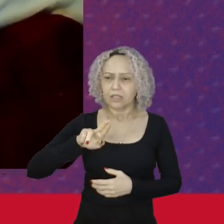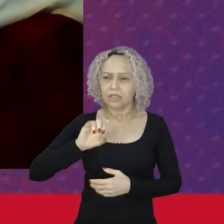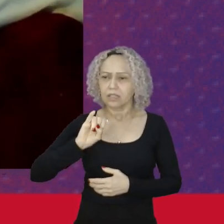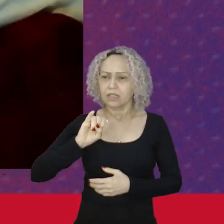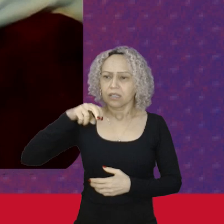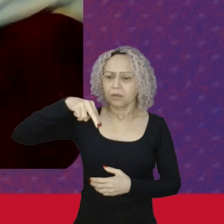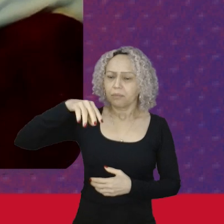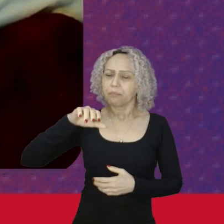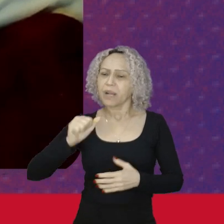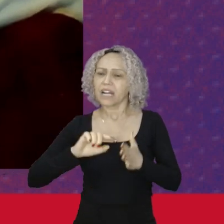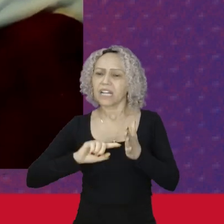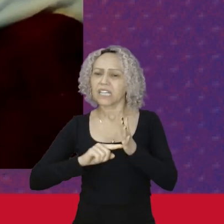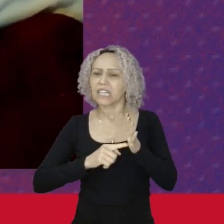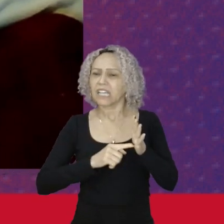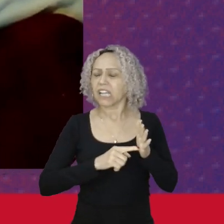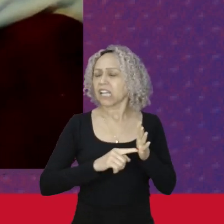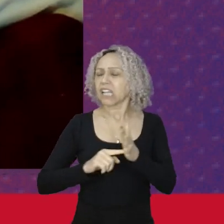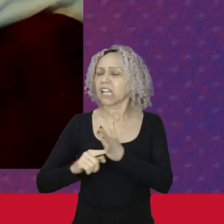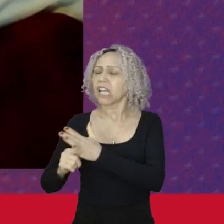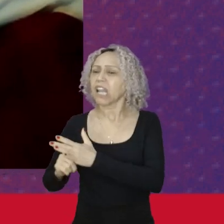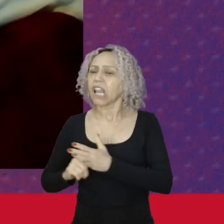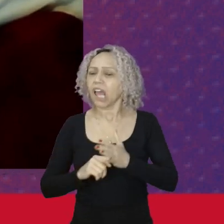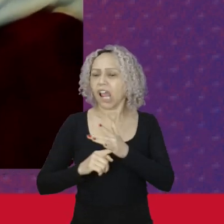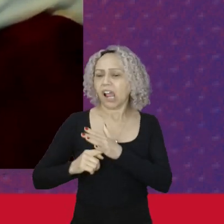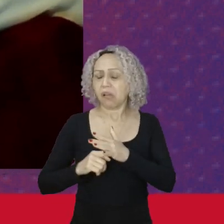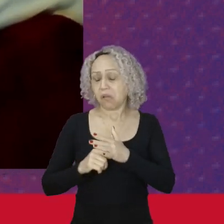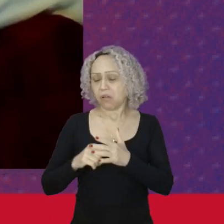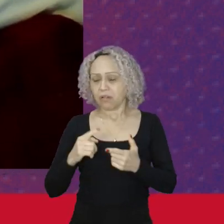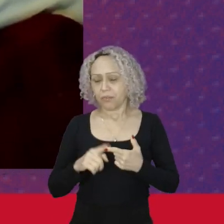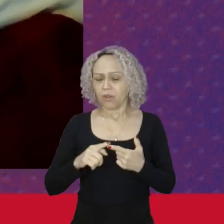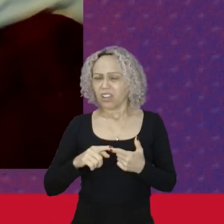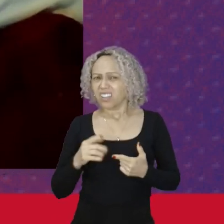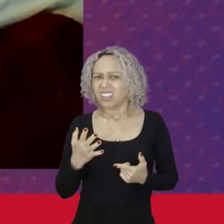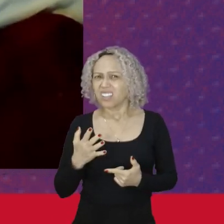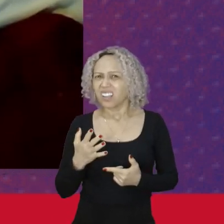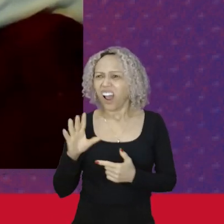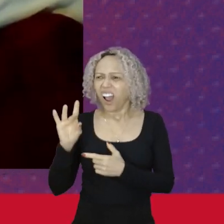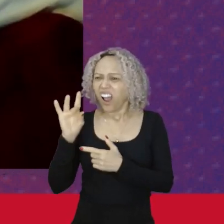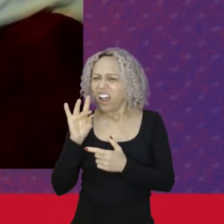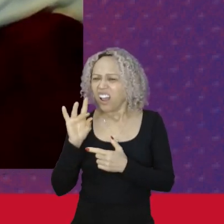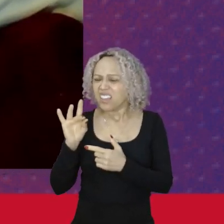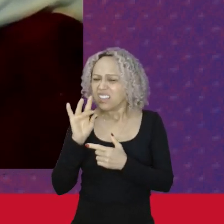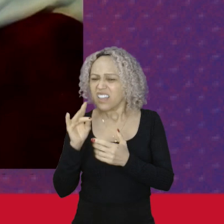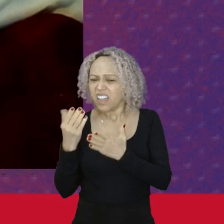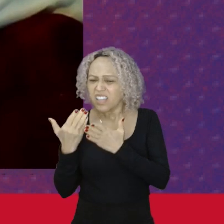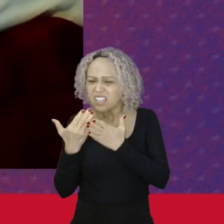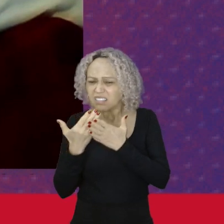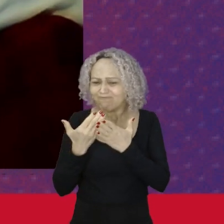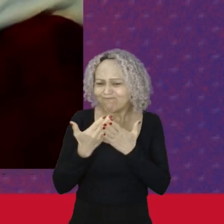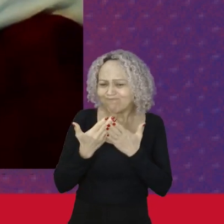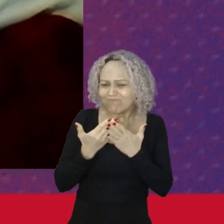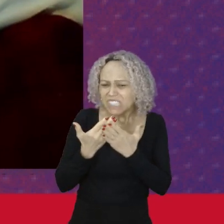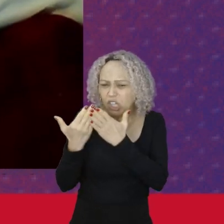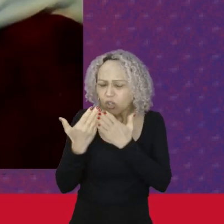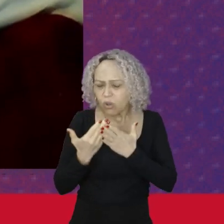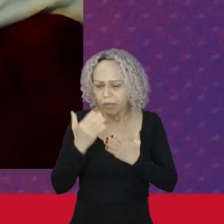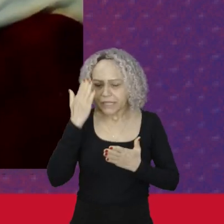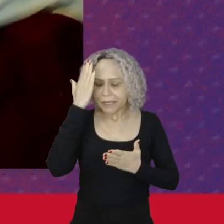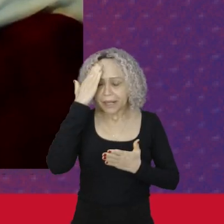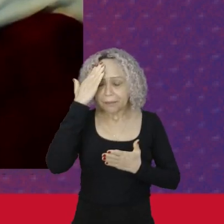se conhecia pouco sobre o interior do corpo. Então, a ideia do corpo máquina é que o